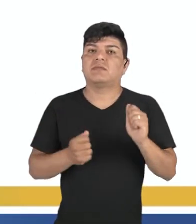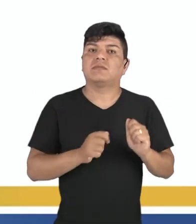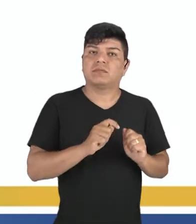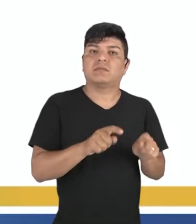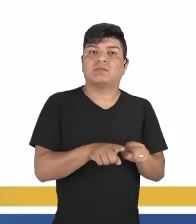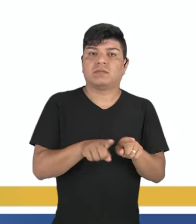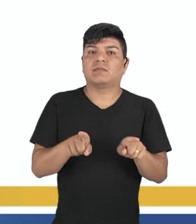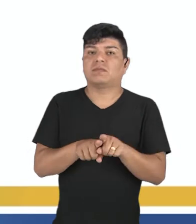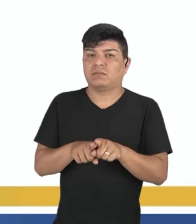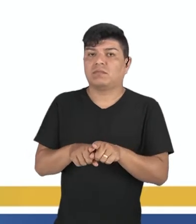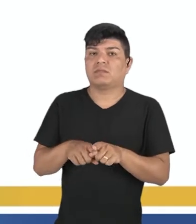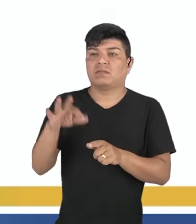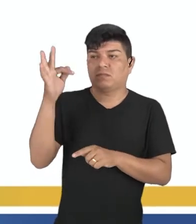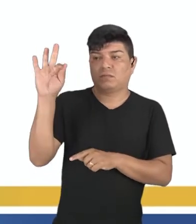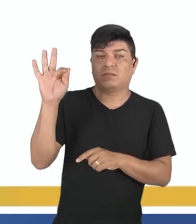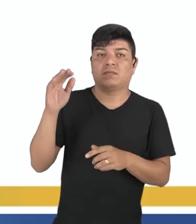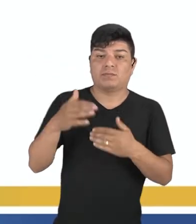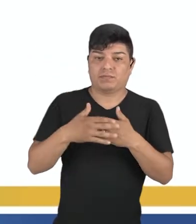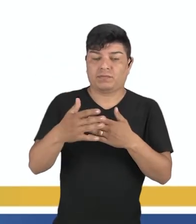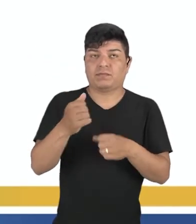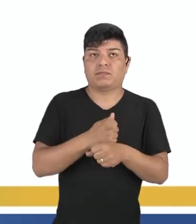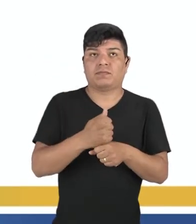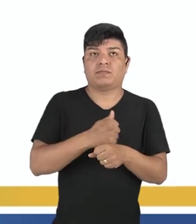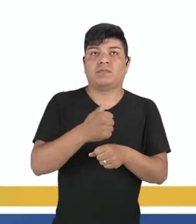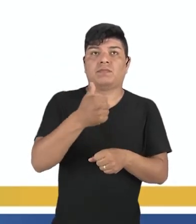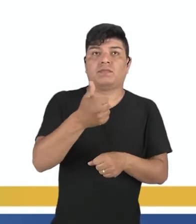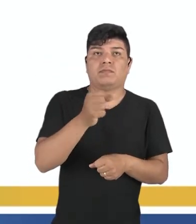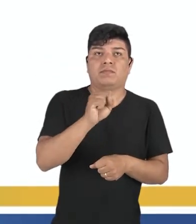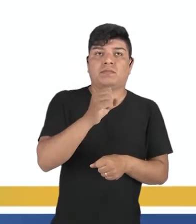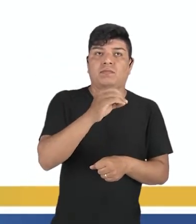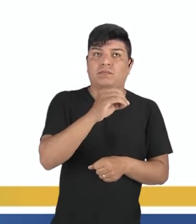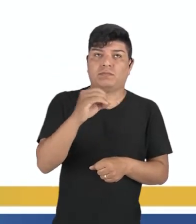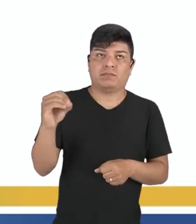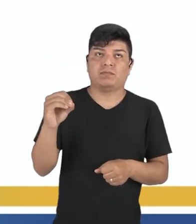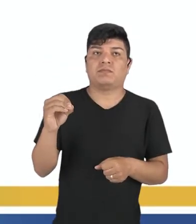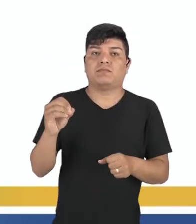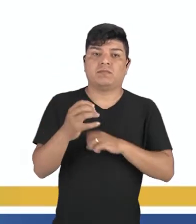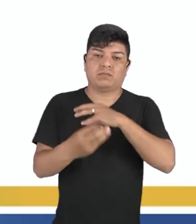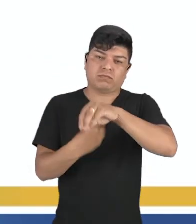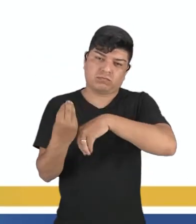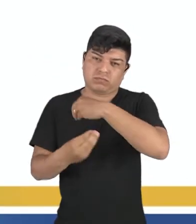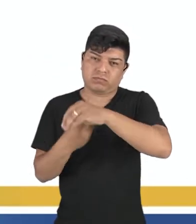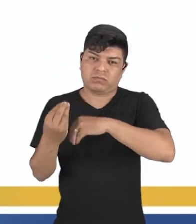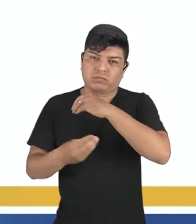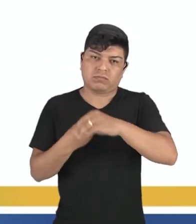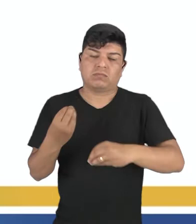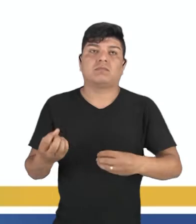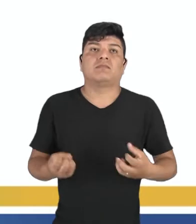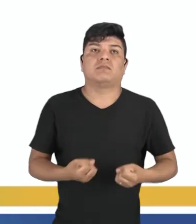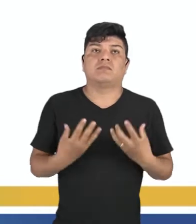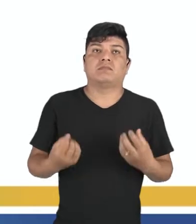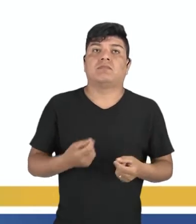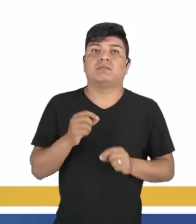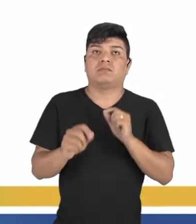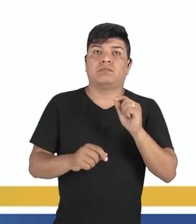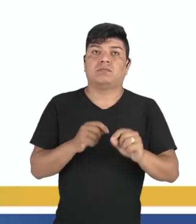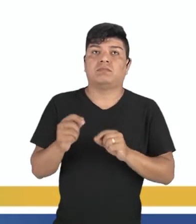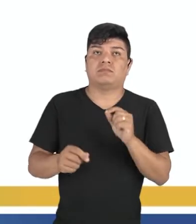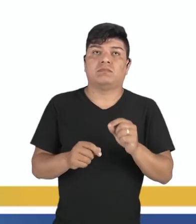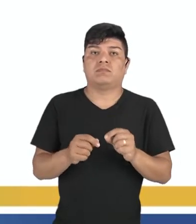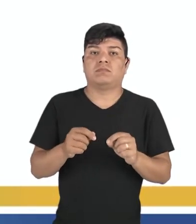que interessante, não é mesmo? A partir de 1800, a mistura de influências já resulta na composição de modinhas